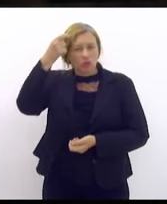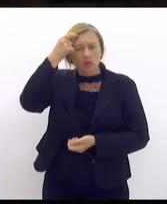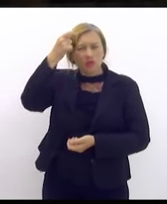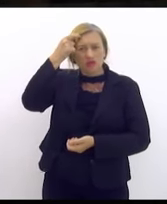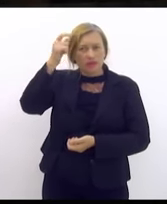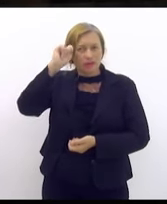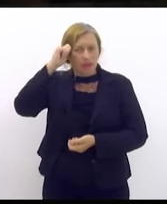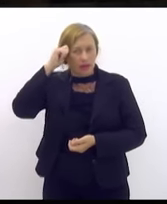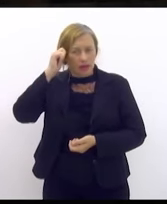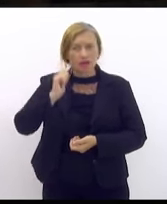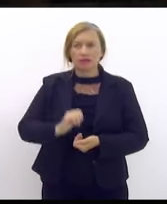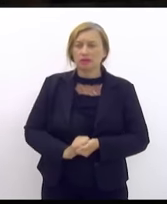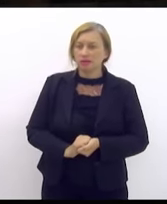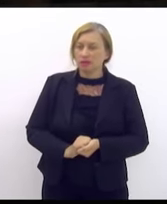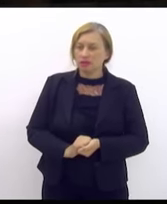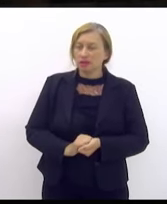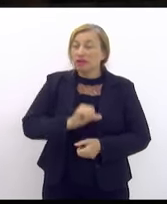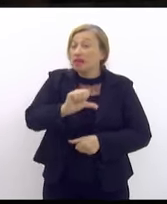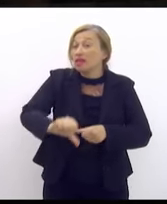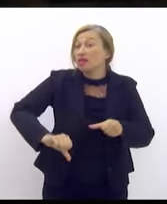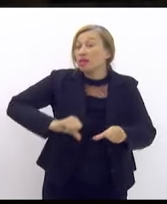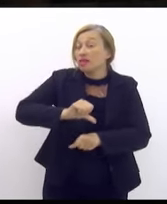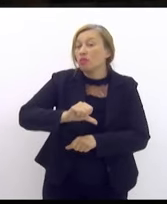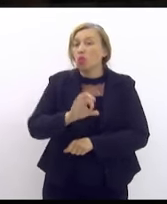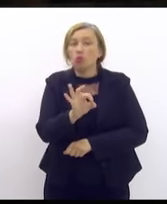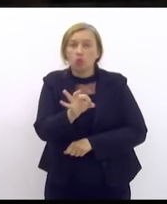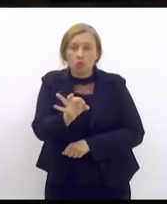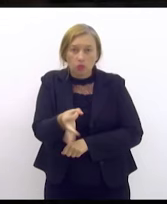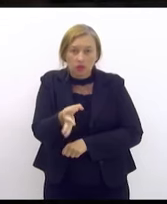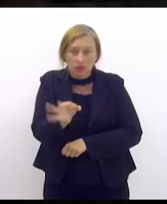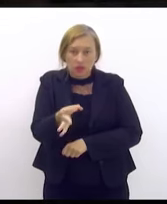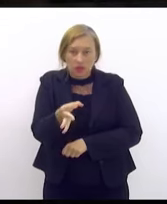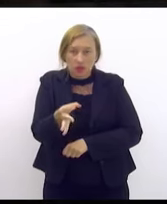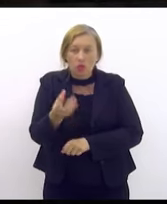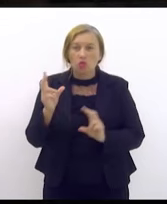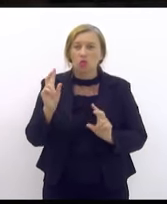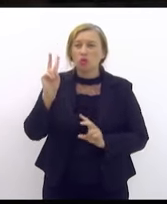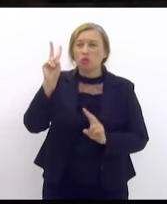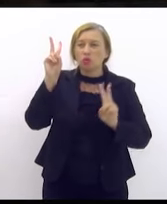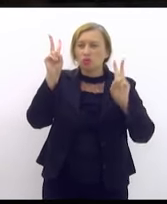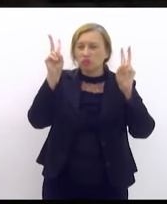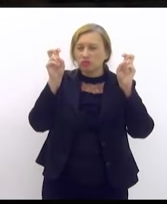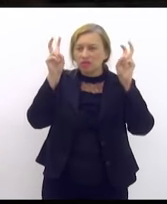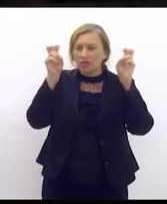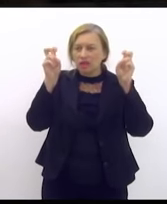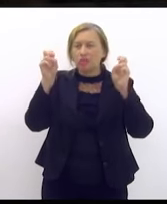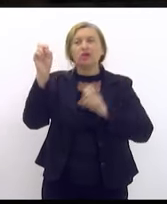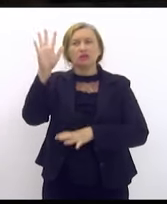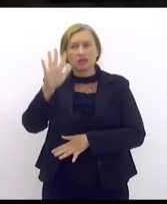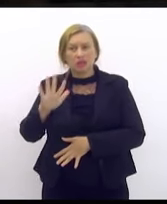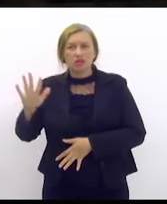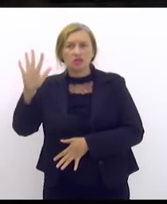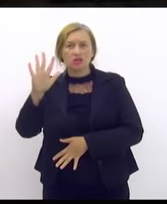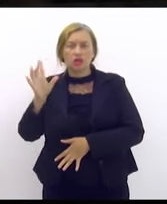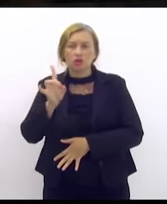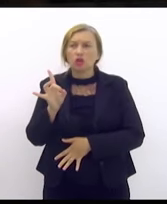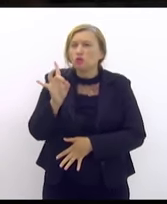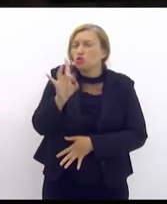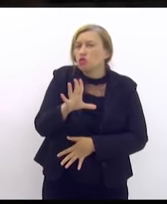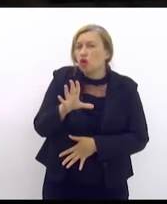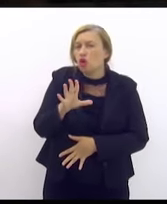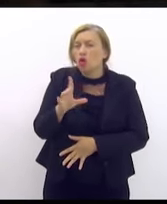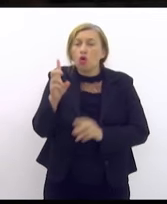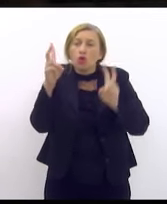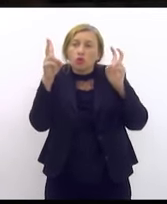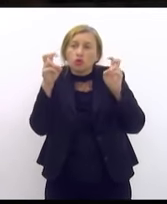Negra vem a se transformar de fato num tema nacional e não apenas num tema